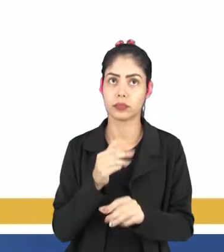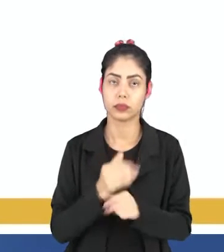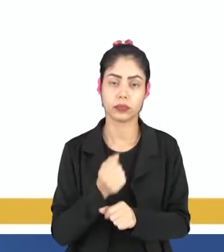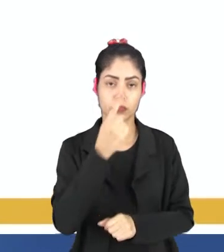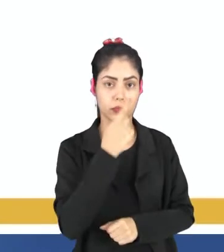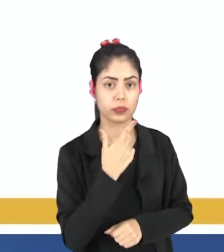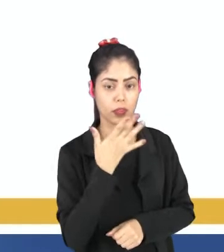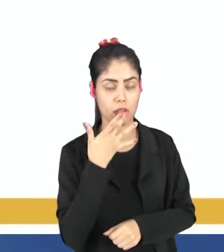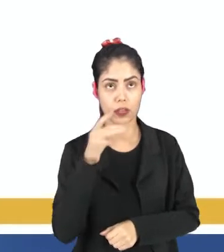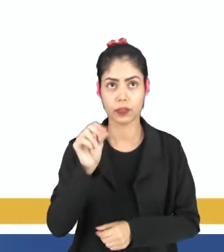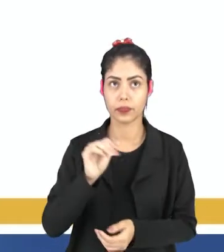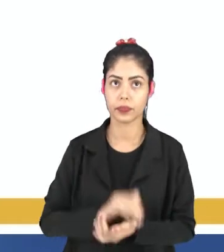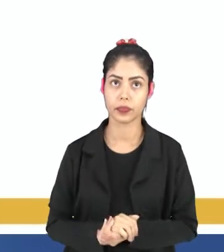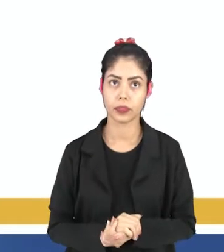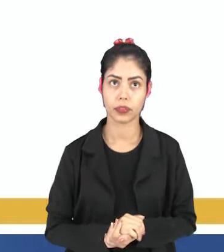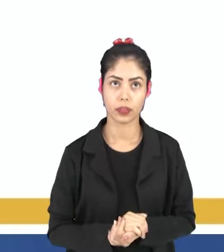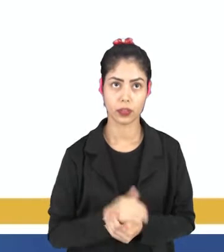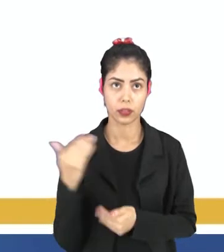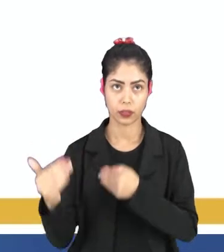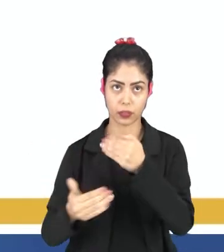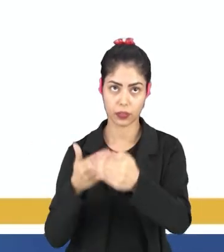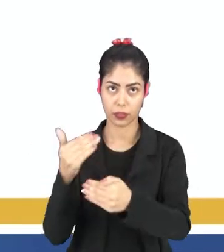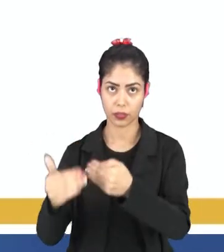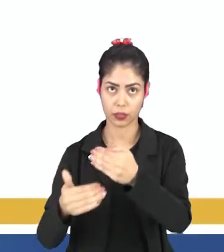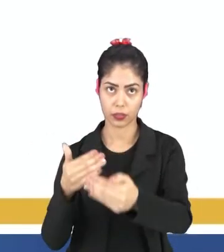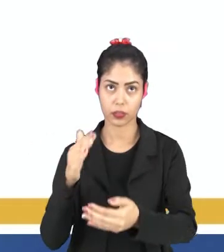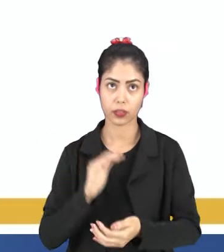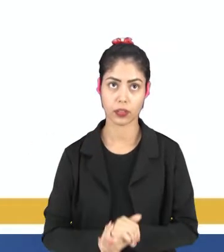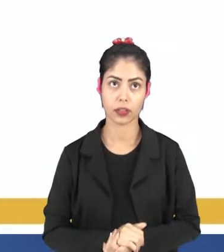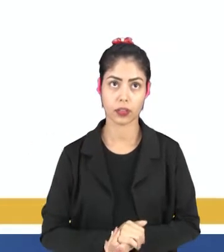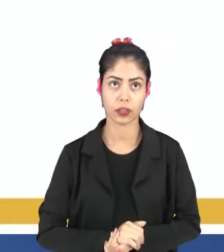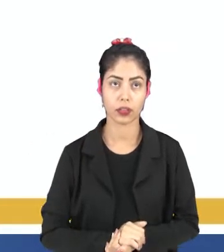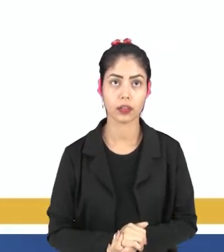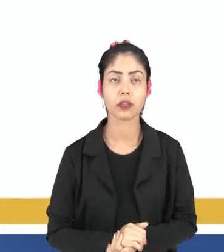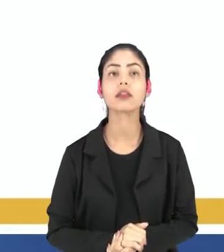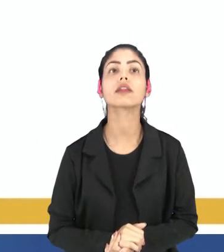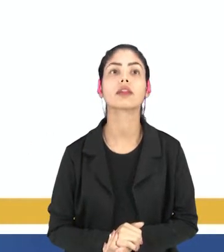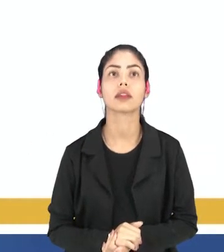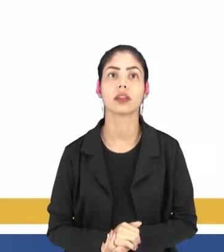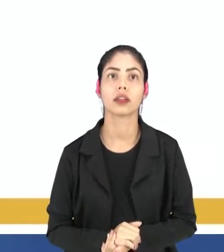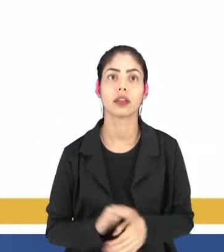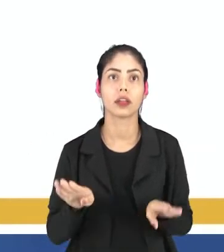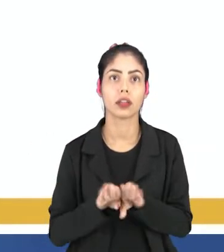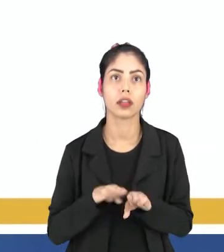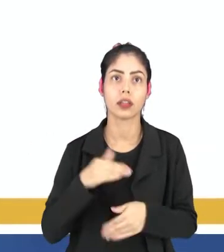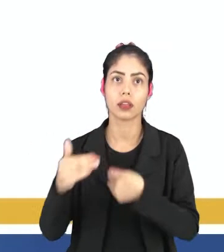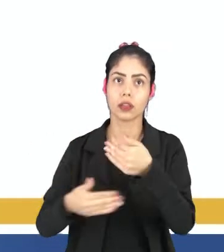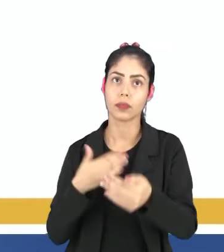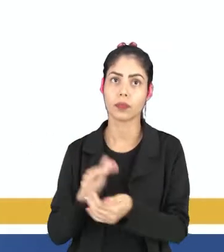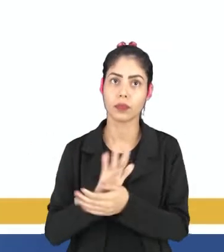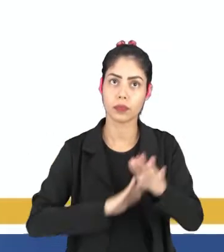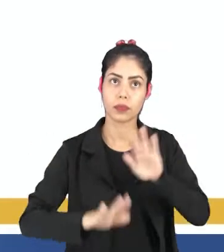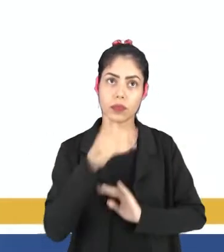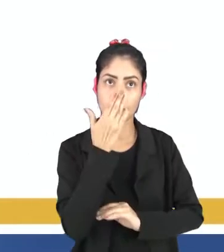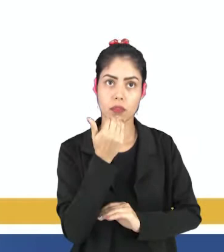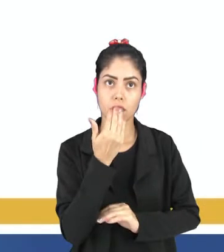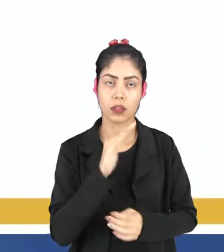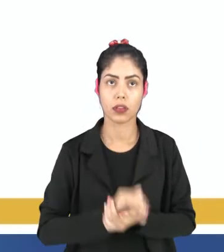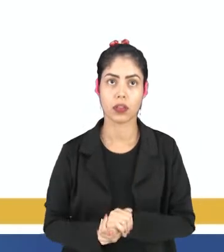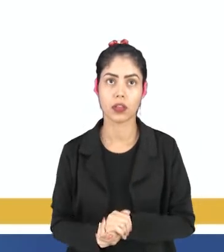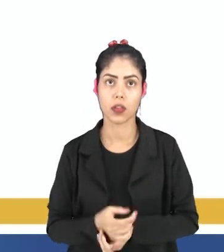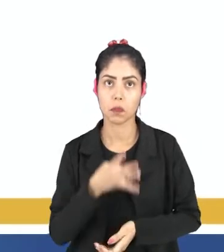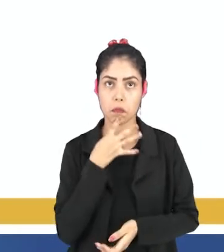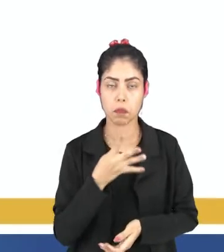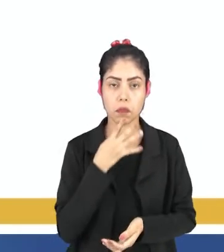sal, leiam comigo, tá? A adição por sal, né, colocar sal, a salga, é um processo de conservação que